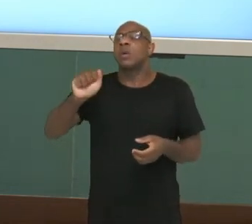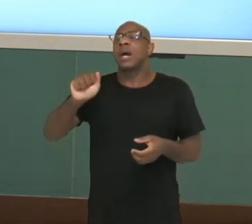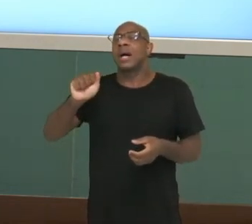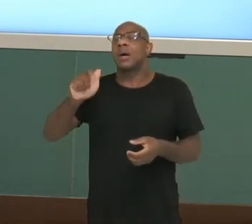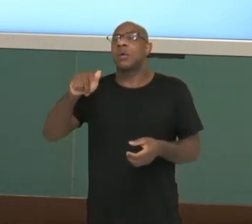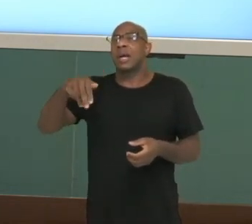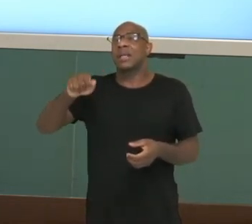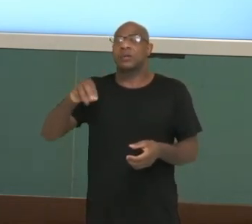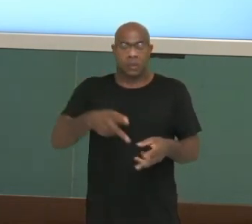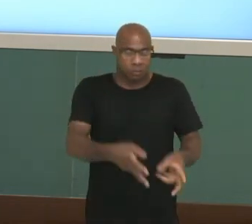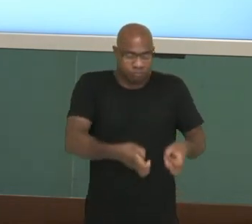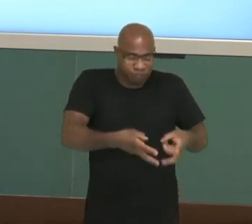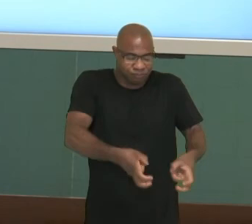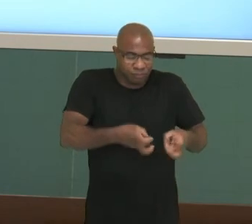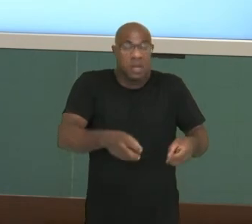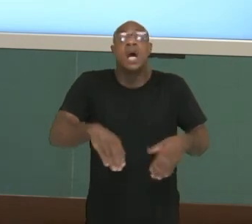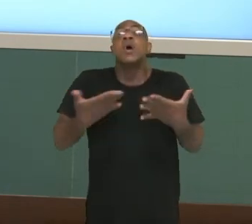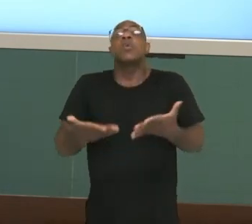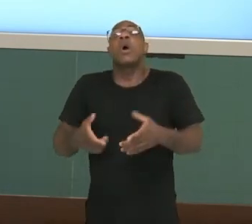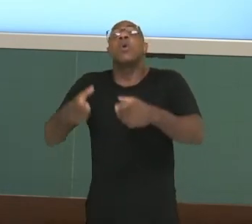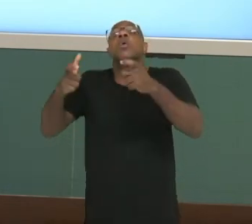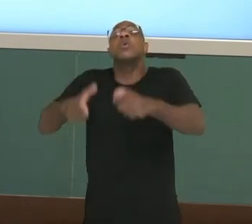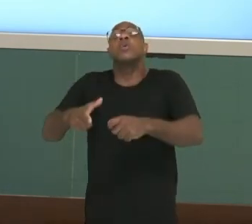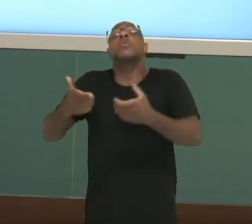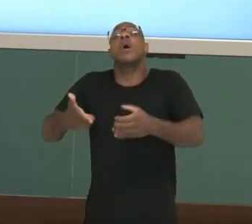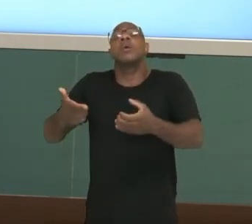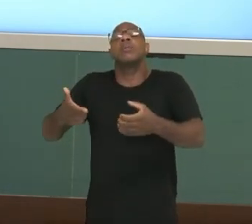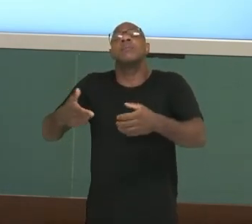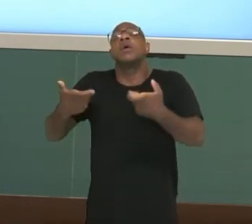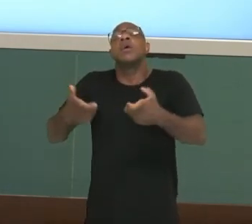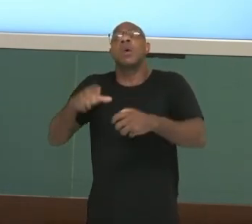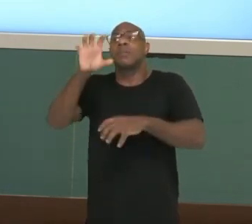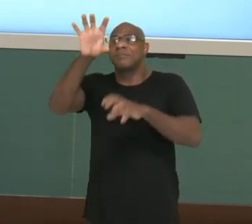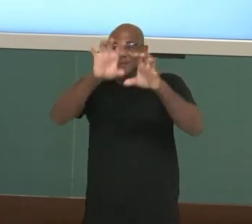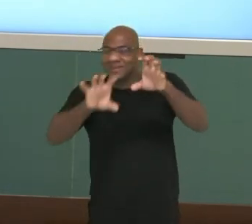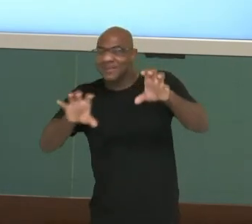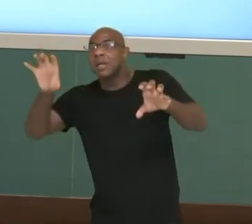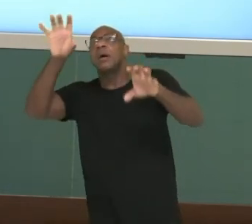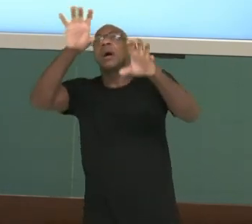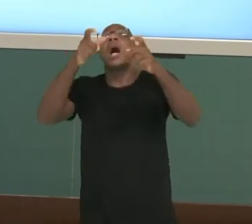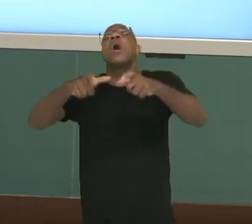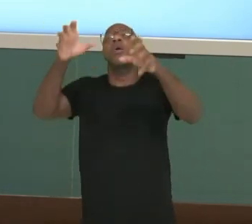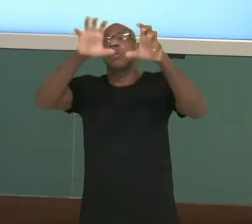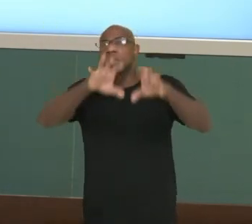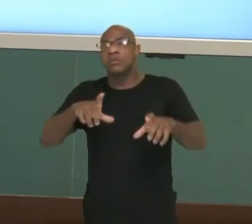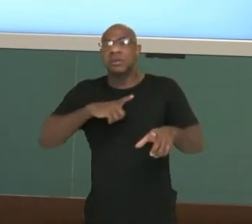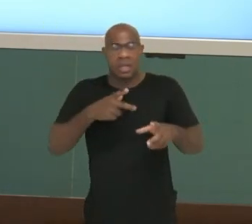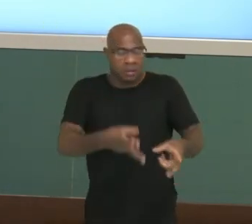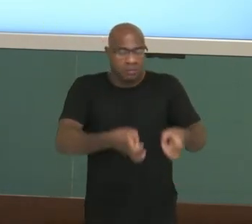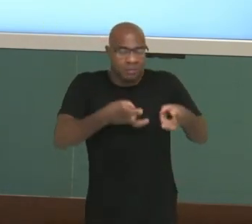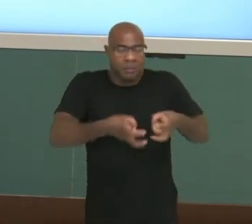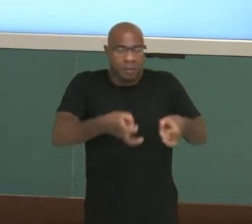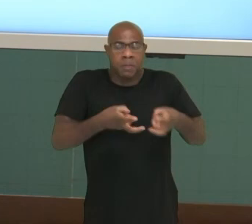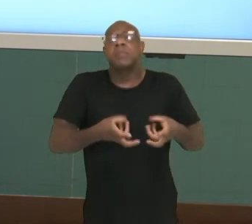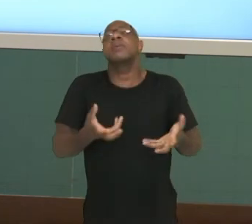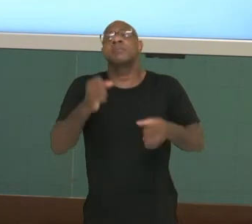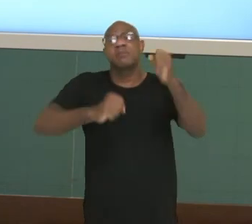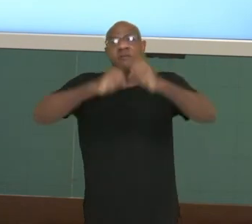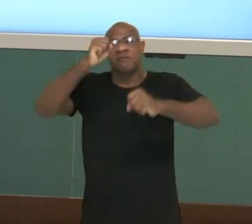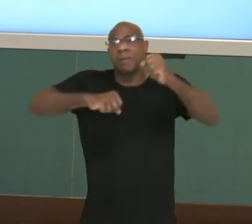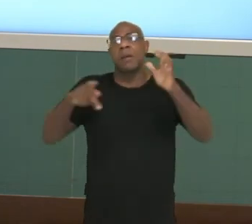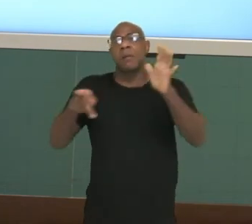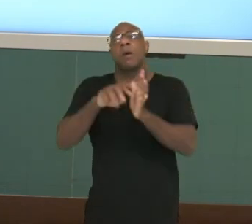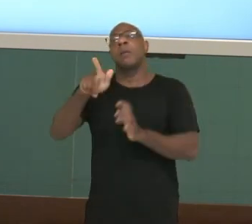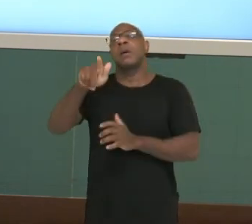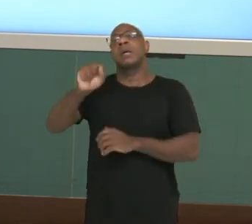estado brasileiro é o maior produtor. Então coloque aí no seu caderno essa pergunta, coloque a pergunta e a resposta que a